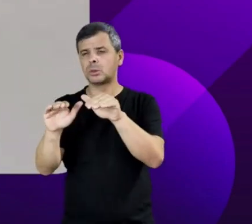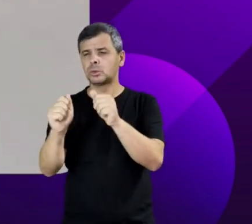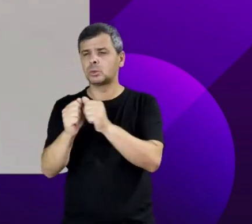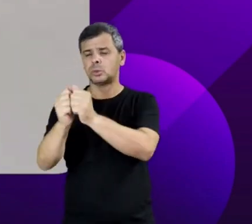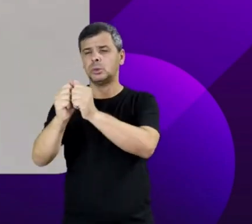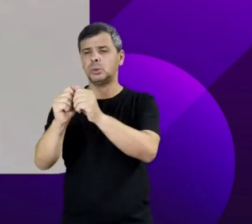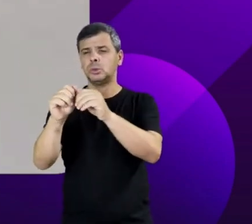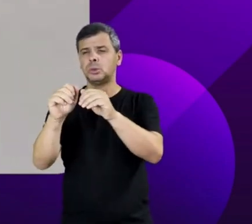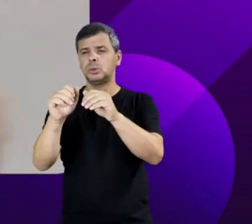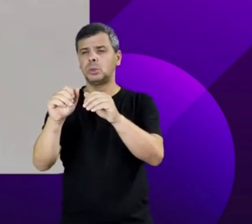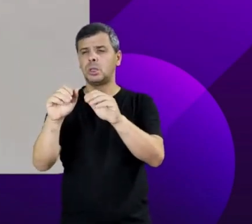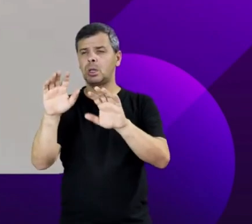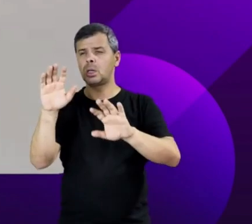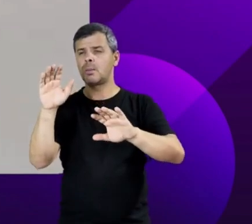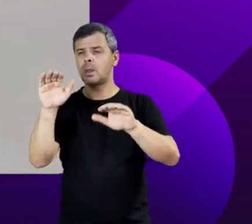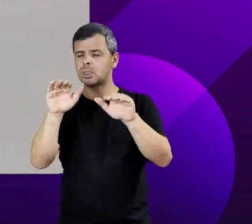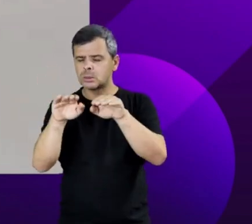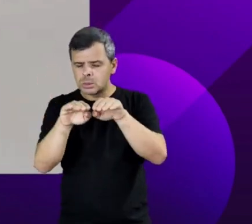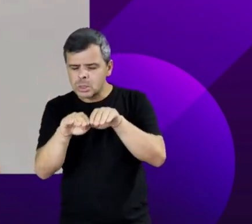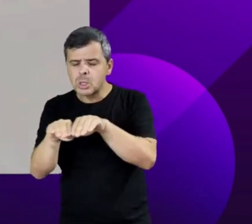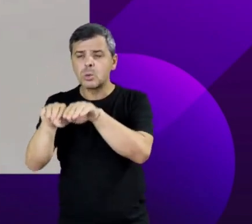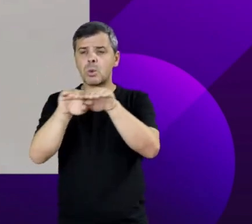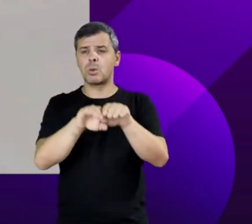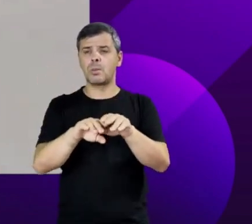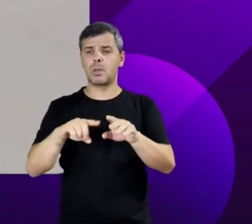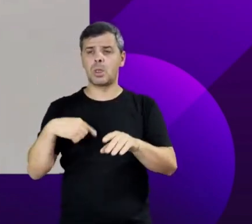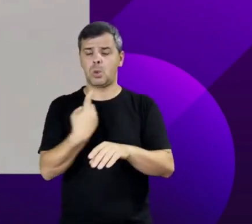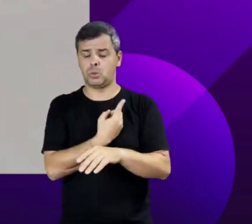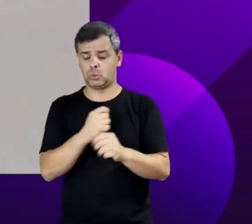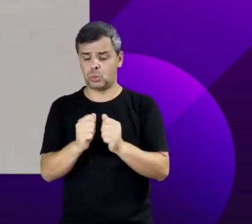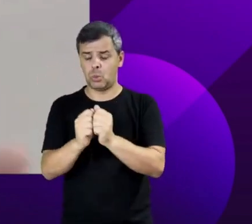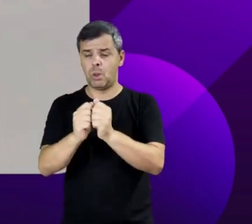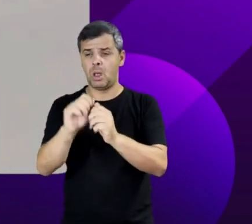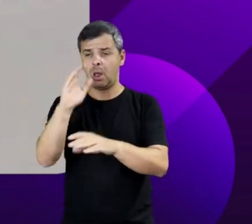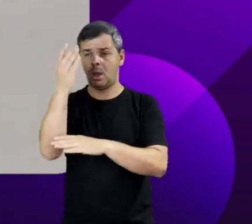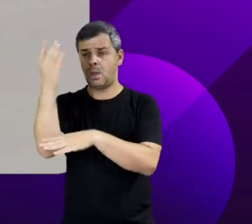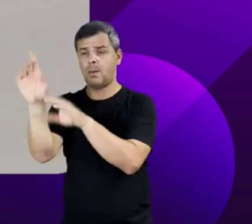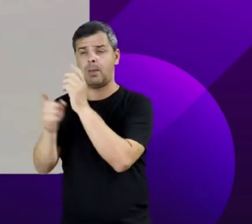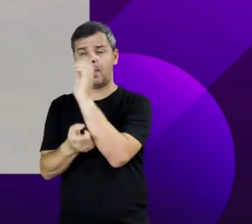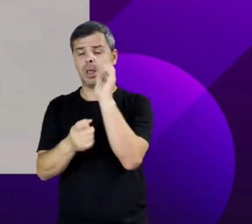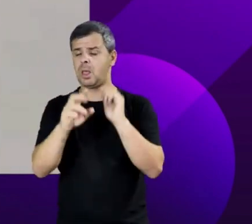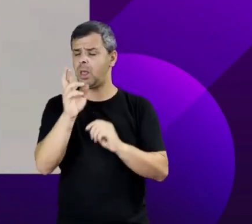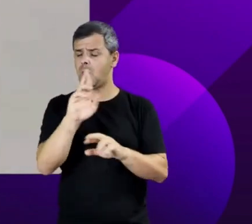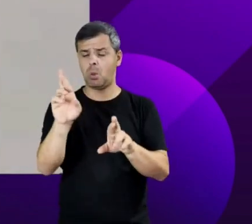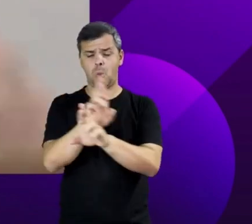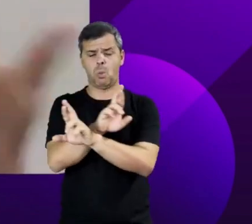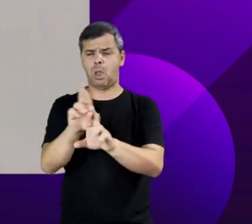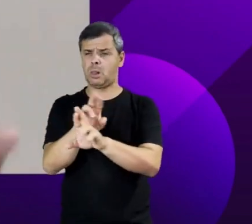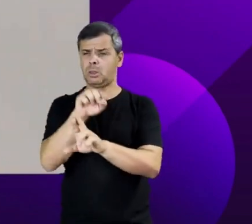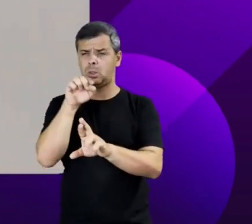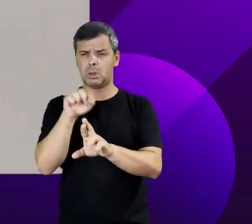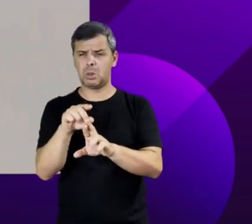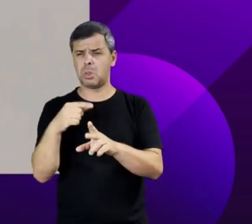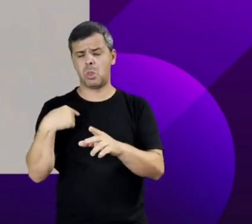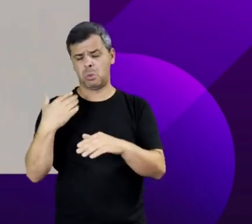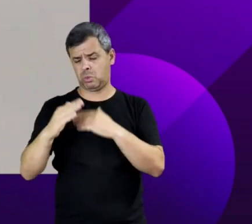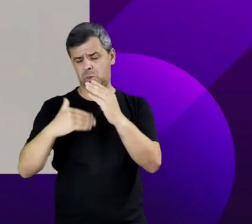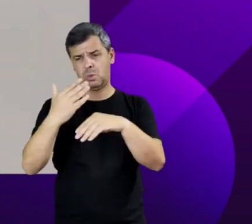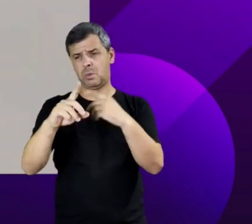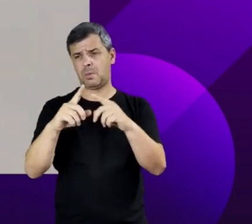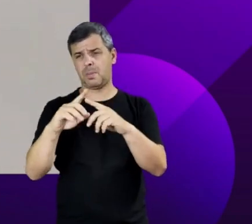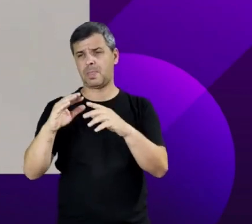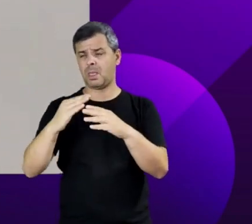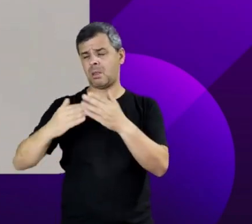né, mais equalizadas com a natureza, né, e não relações como nós desenvolvemos